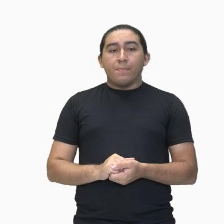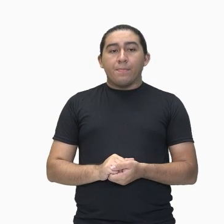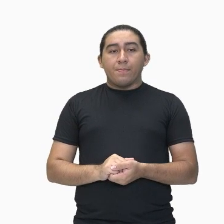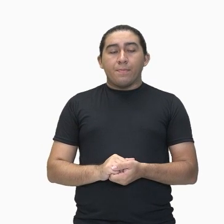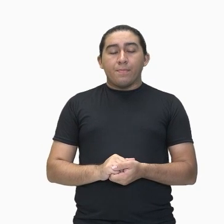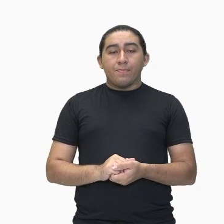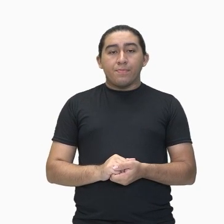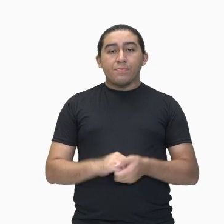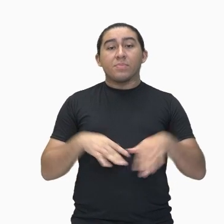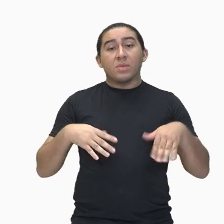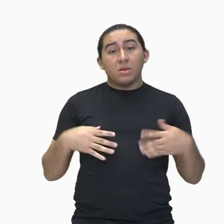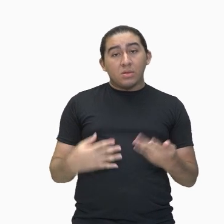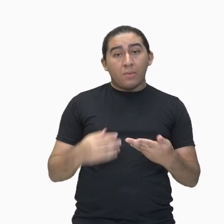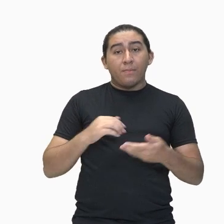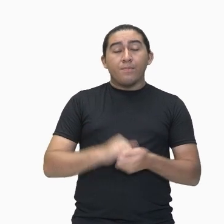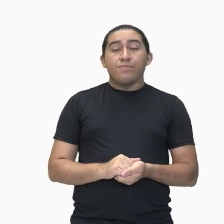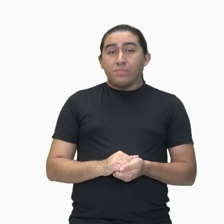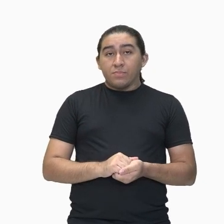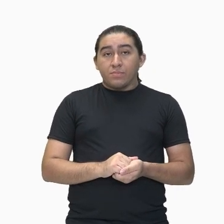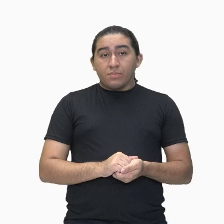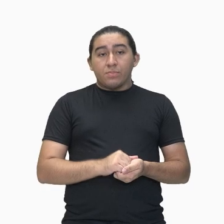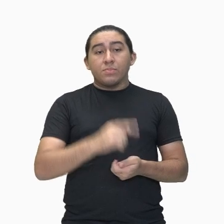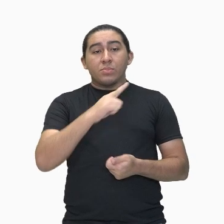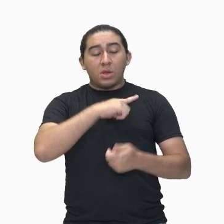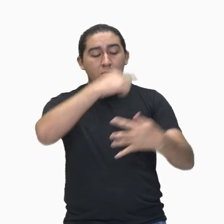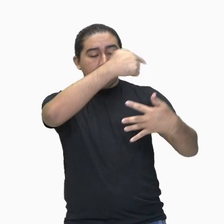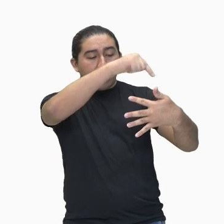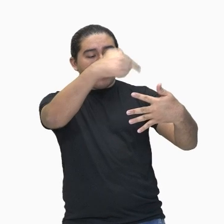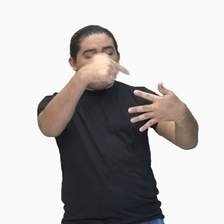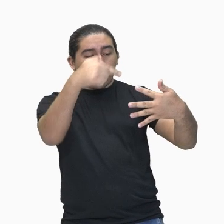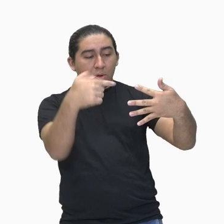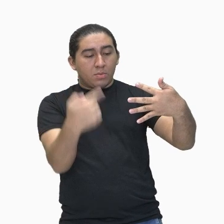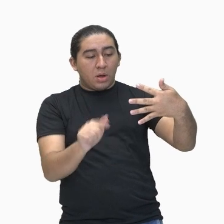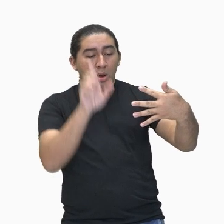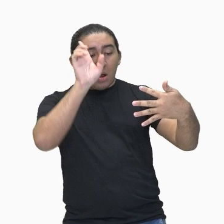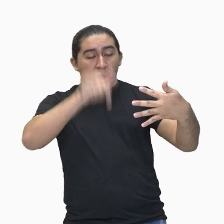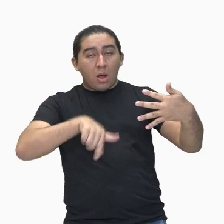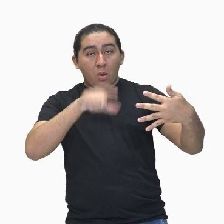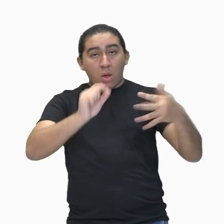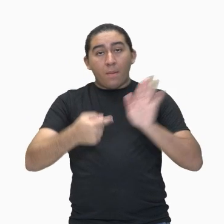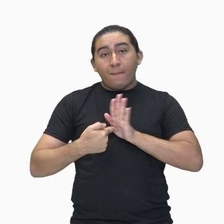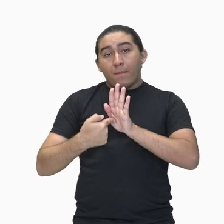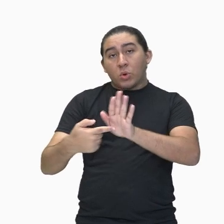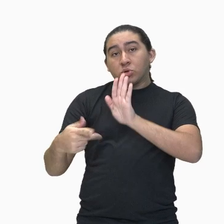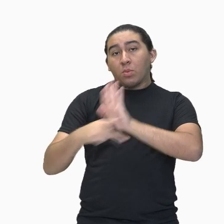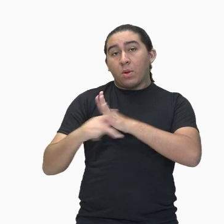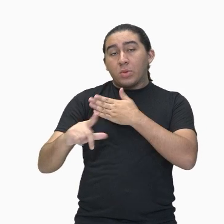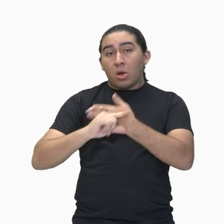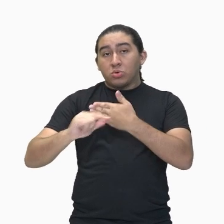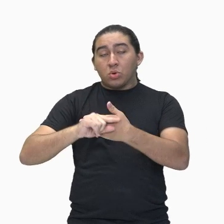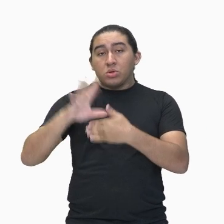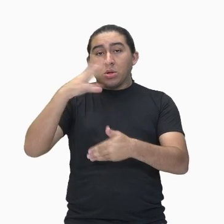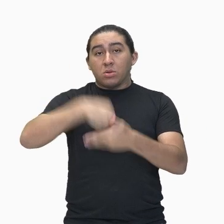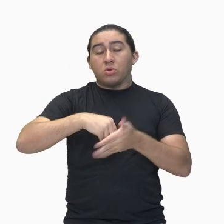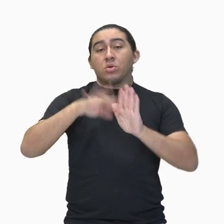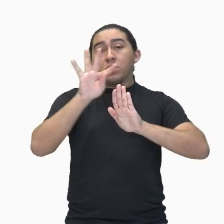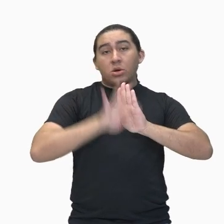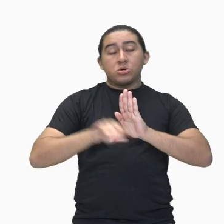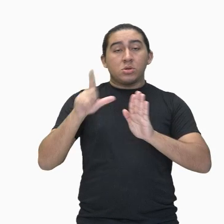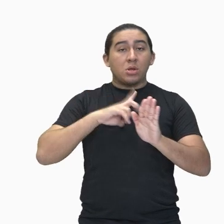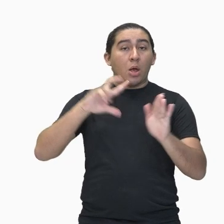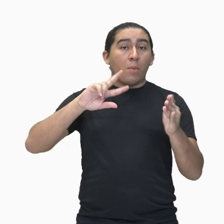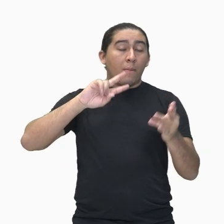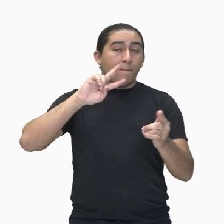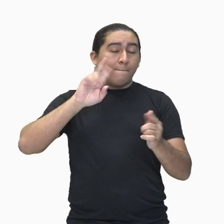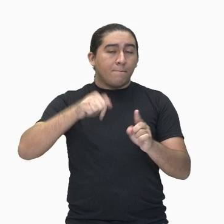aí todas essas afirmações sugerem e inserem o autor no seu texto em uma visão do mundo